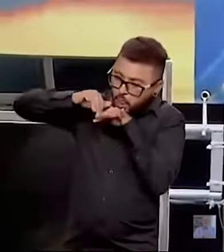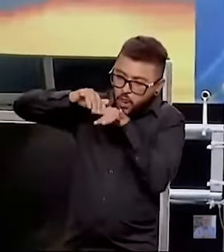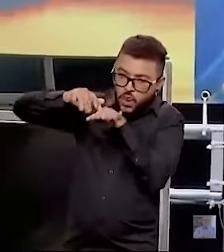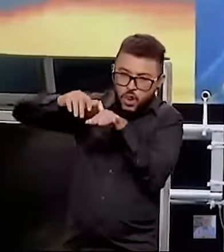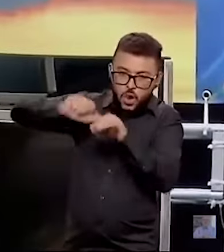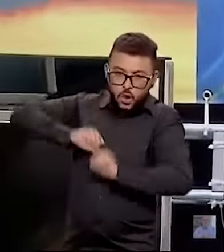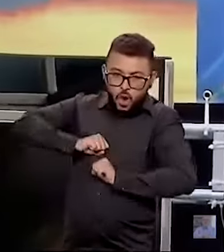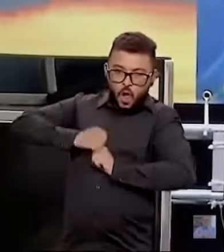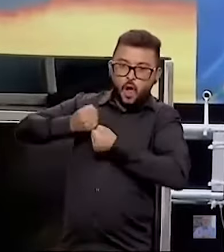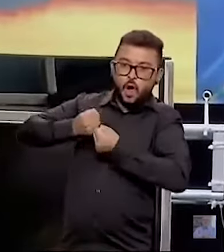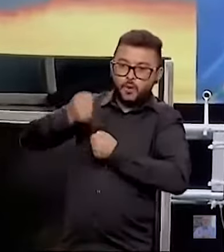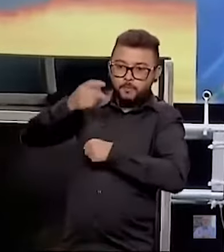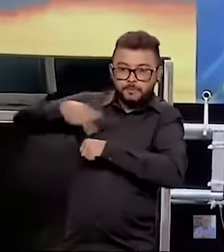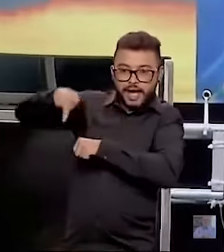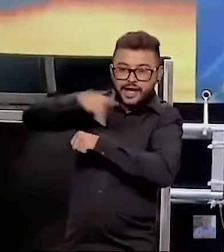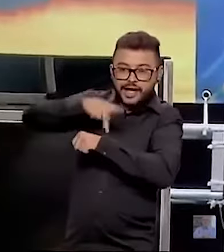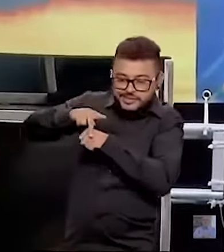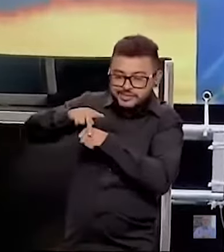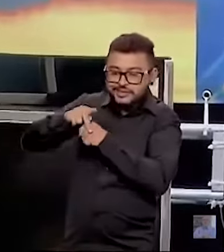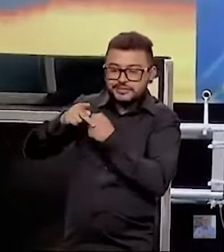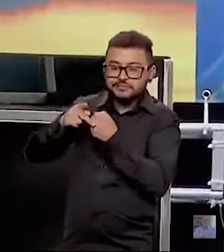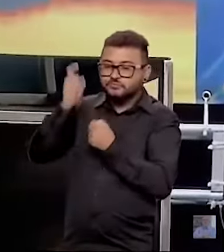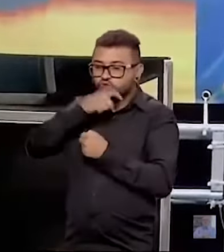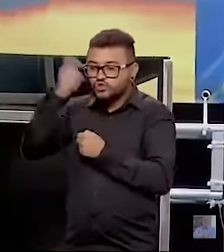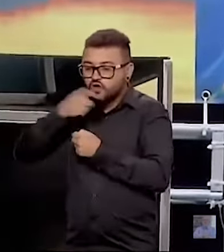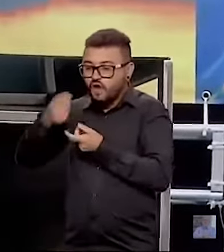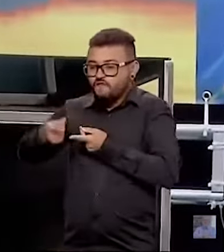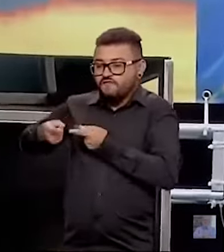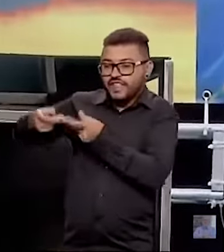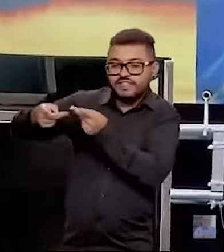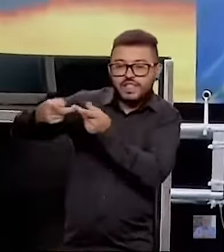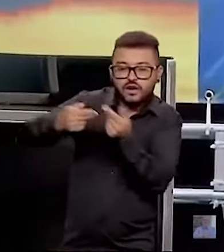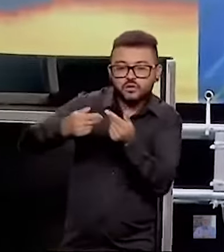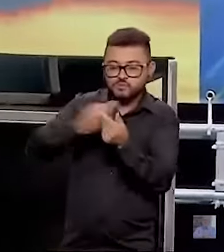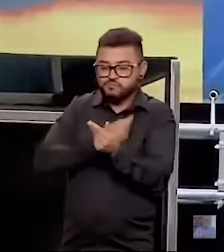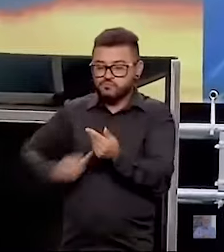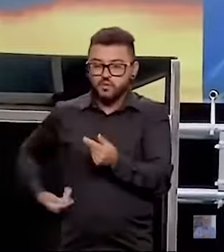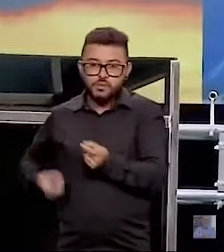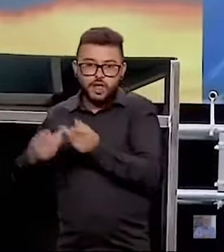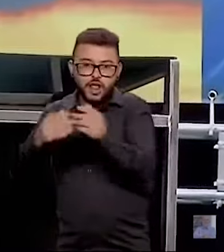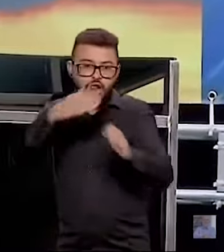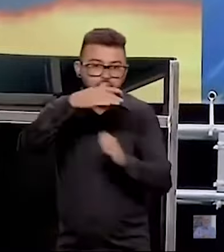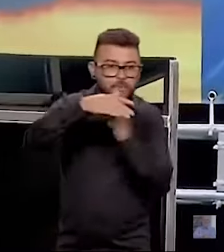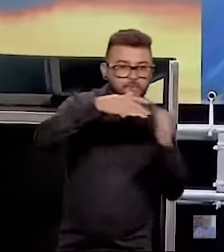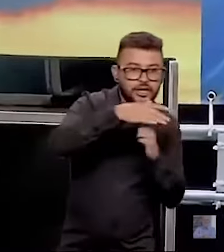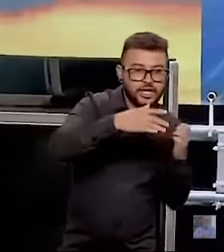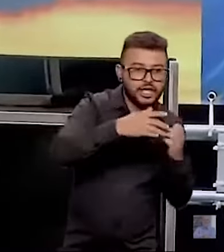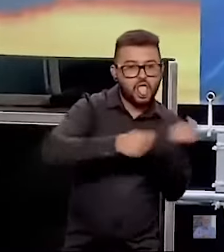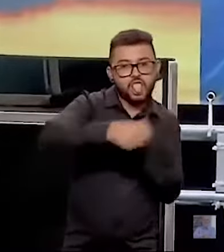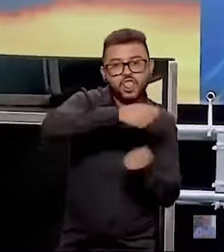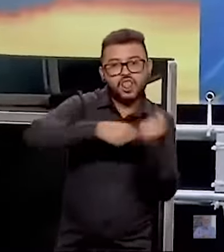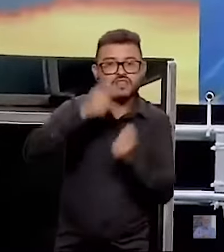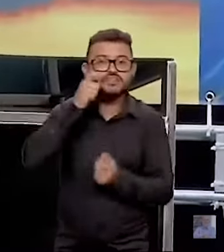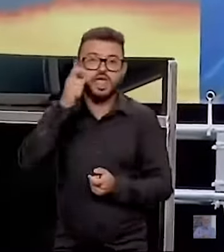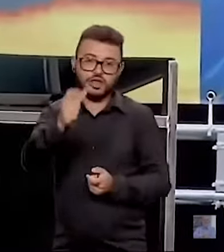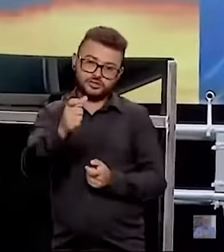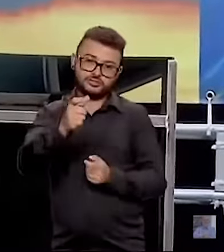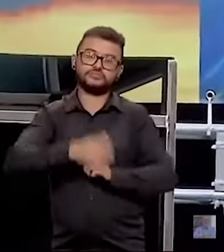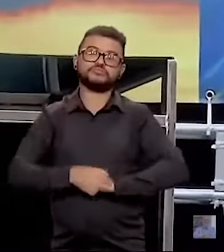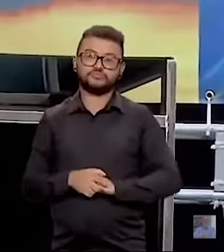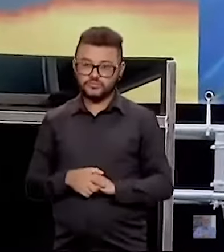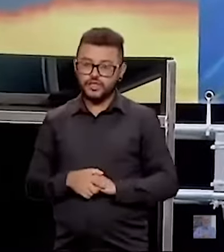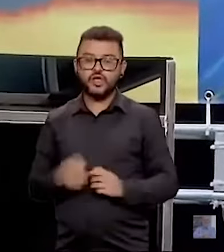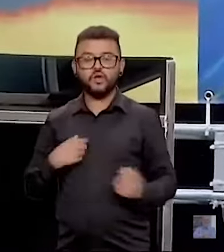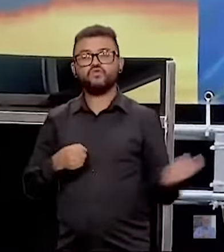país, pregando ódio nesse país e vendendo patrimônio público para grandes grupos